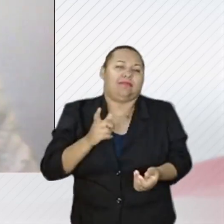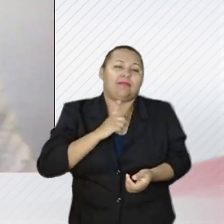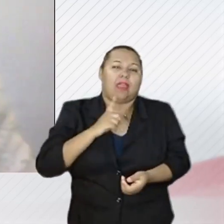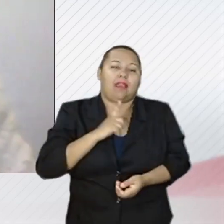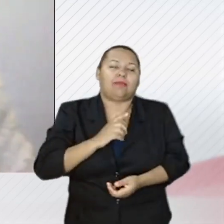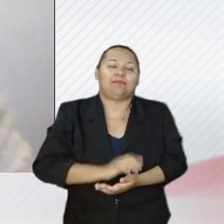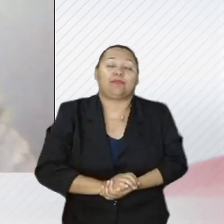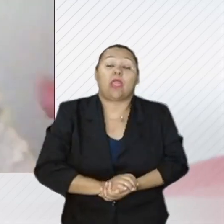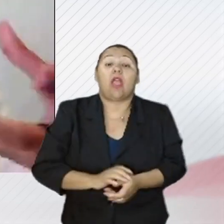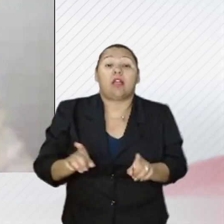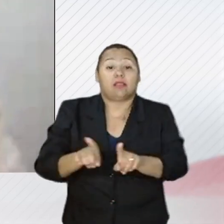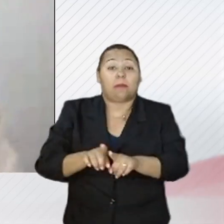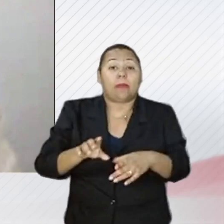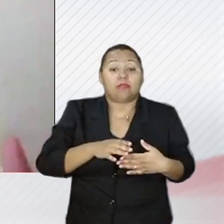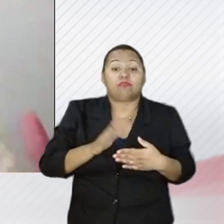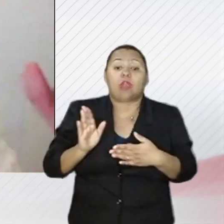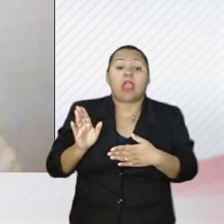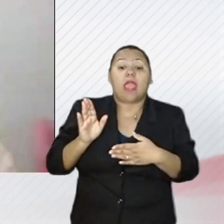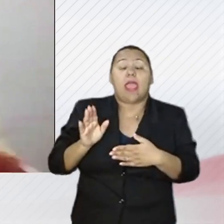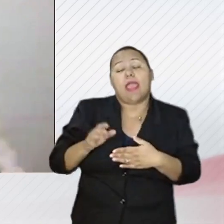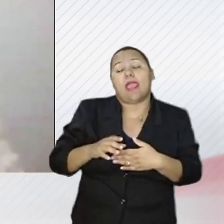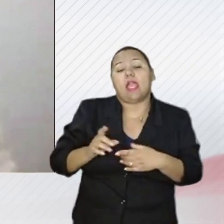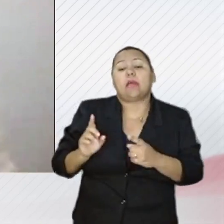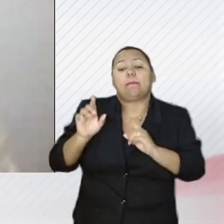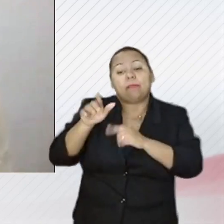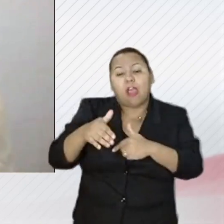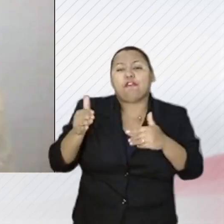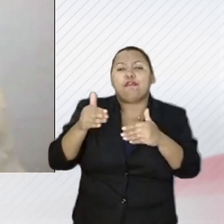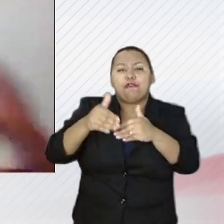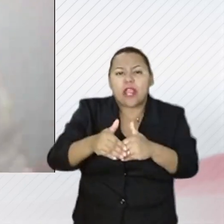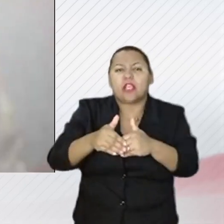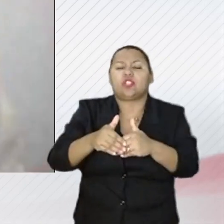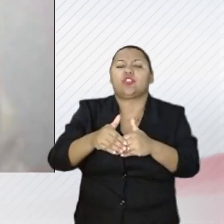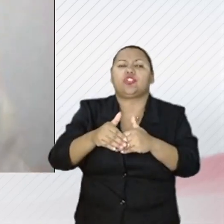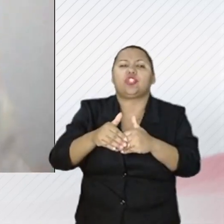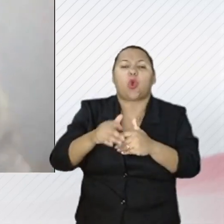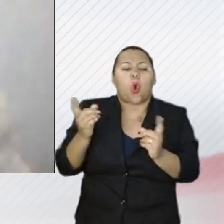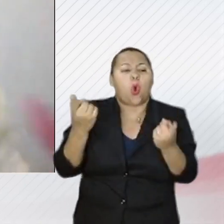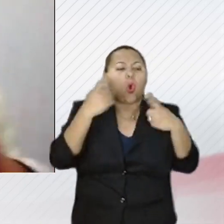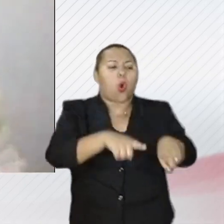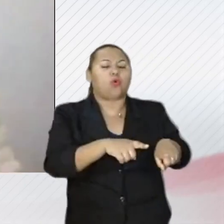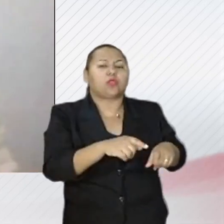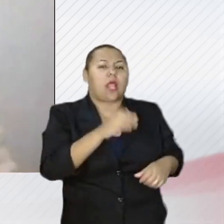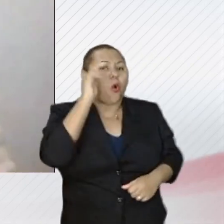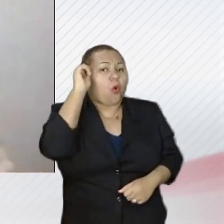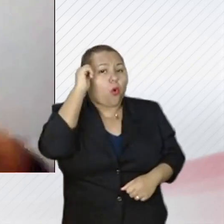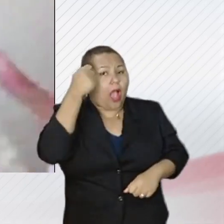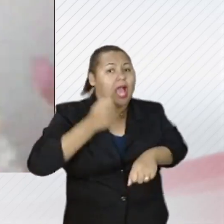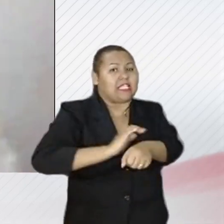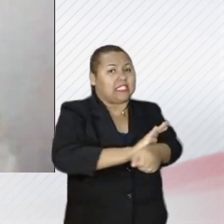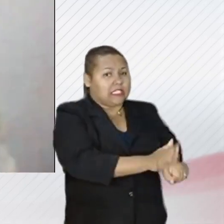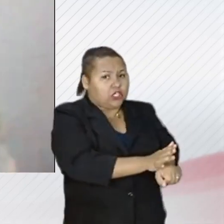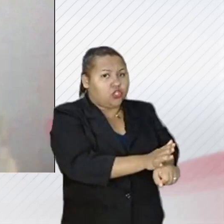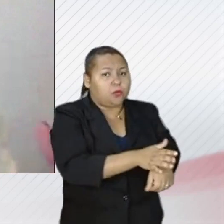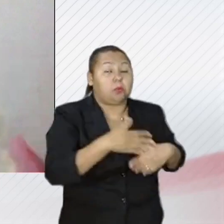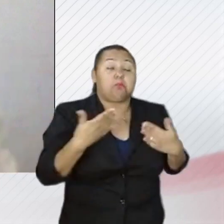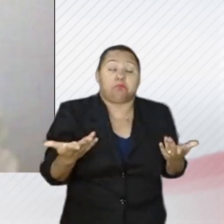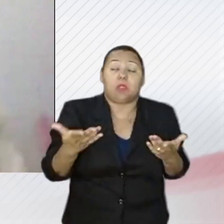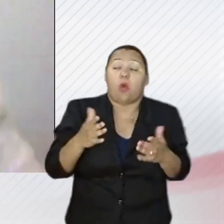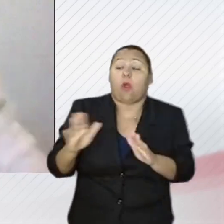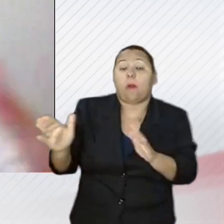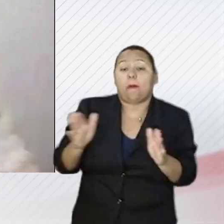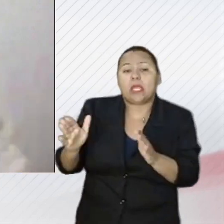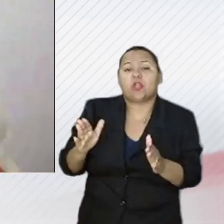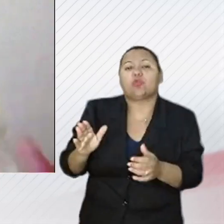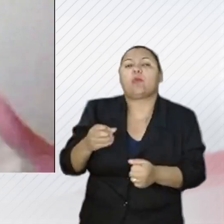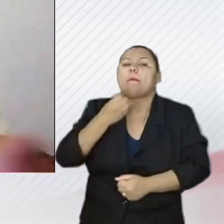Combate ao Racismo, e a gente também tem falado sobre o racismo no futebol, né? O que o Vini Júnior também tem passado. Então, acho que esse momento seja um momento de nós